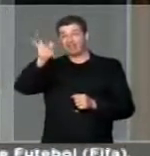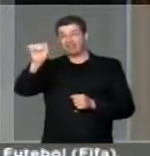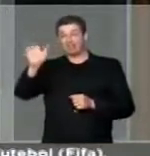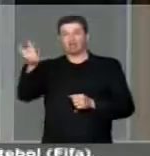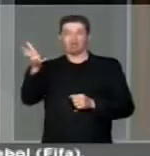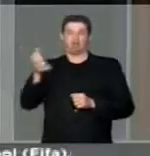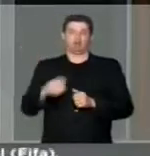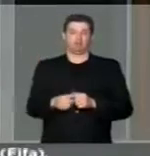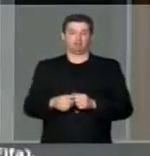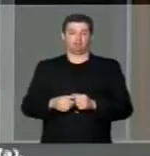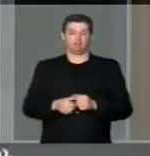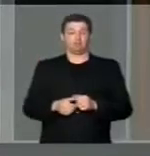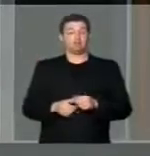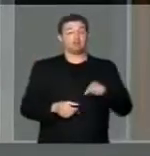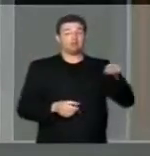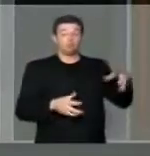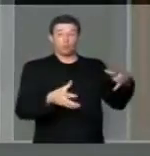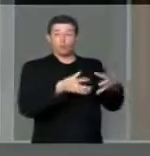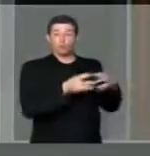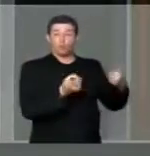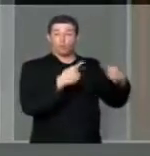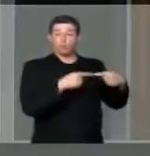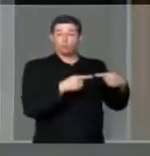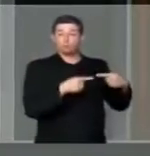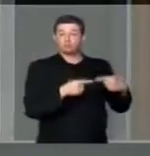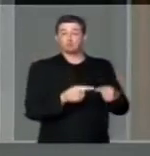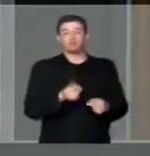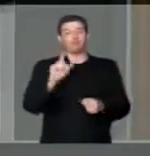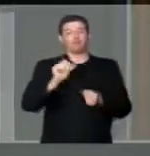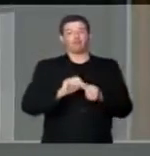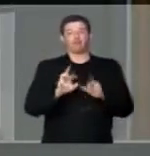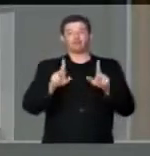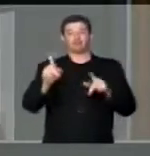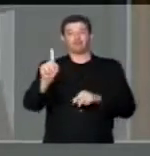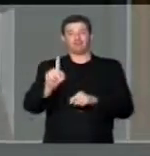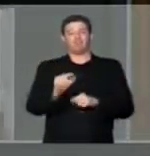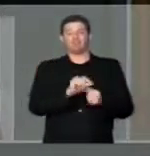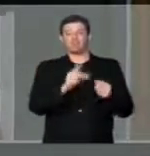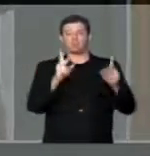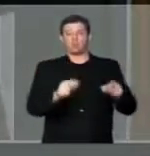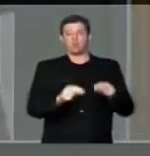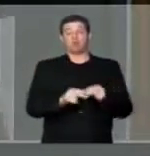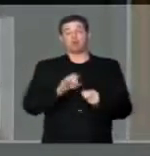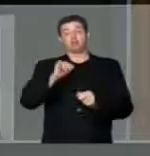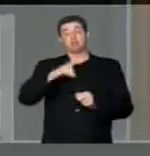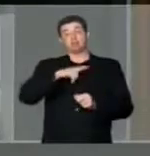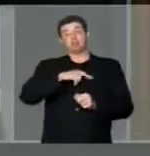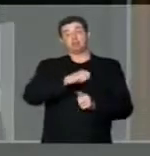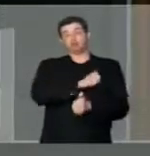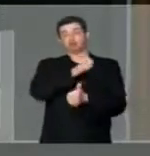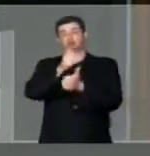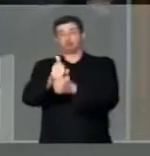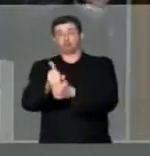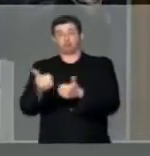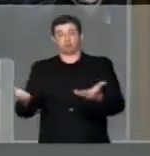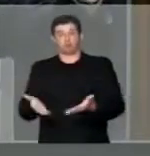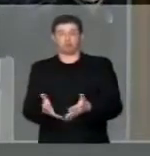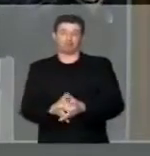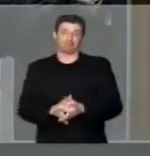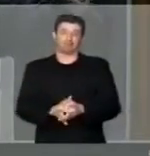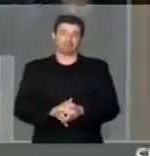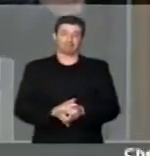e ao que a oposição de direita não faria diferente se estivesse no poder nesse